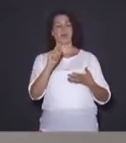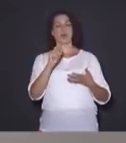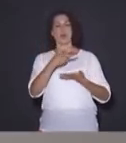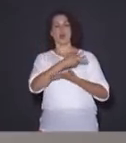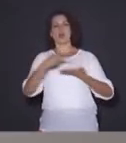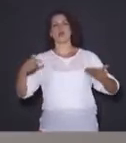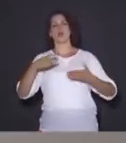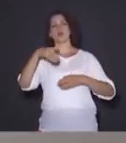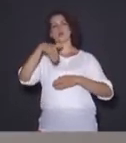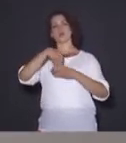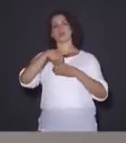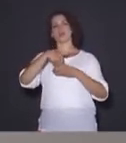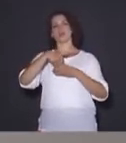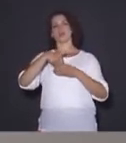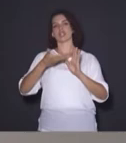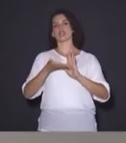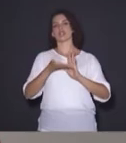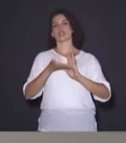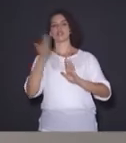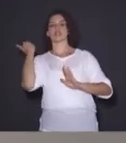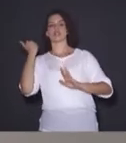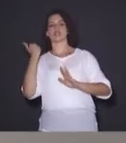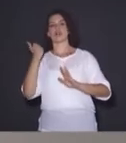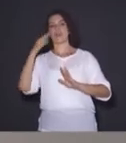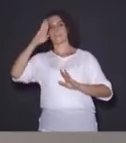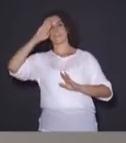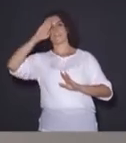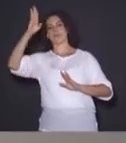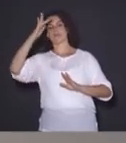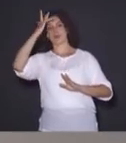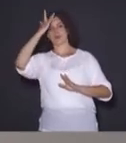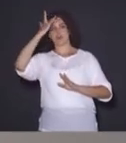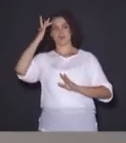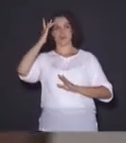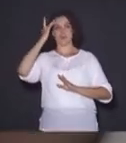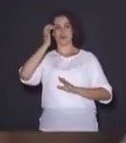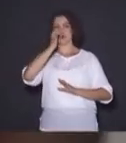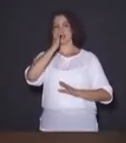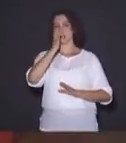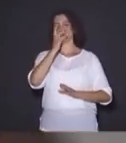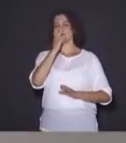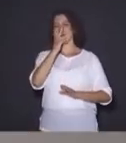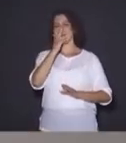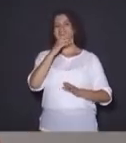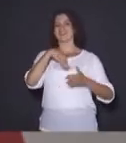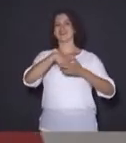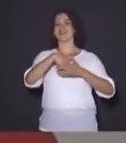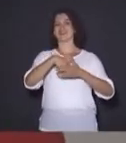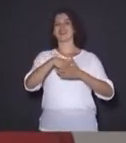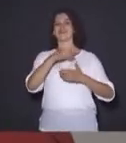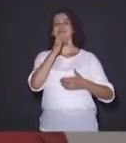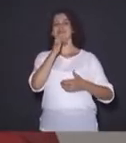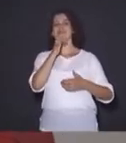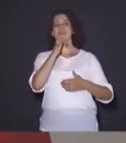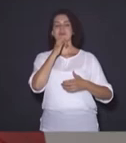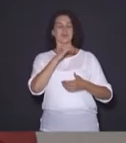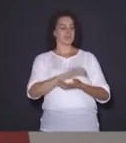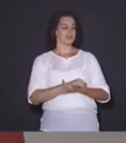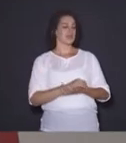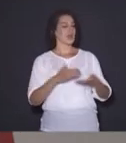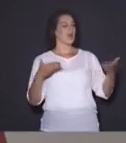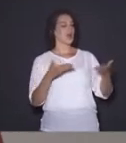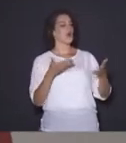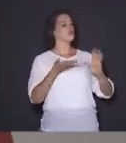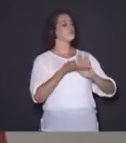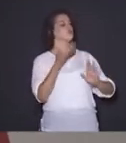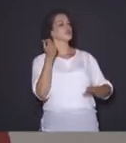retirar o principal jogador é como se alguém diante da seleção brasileira falar só nós vamos tirar